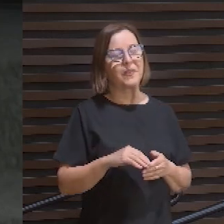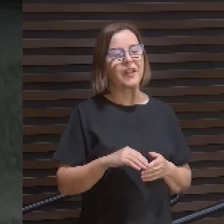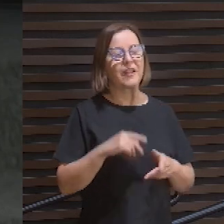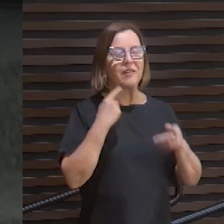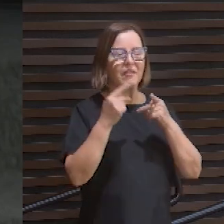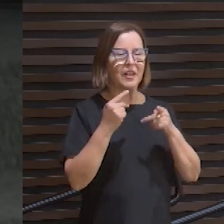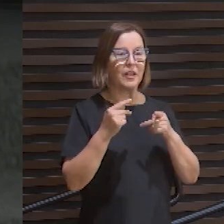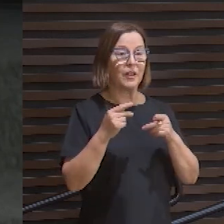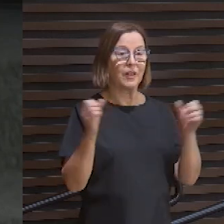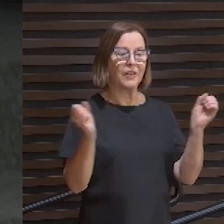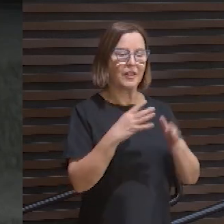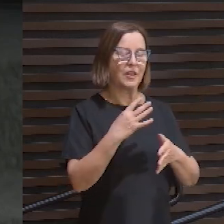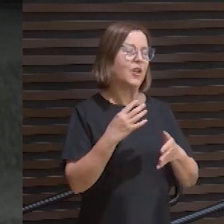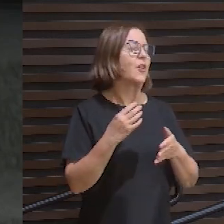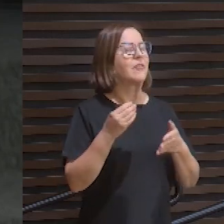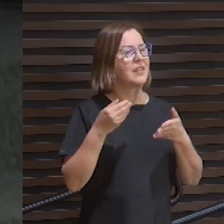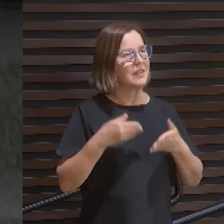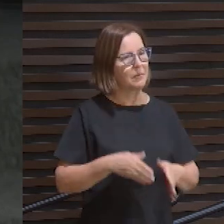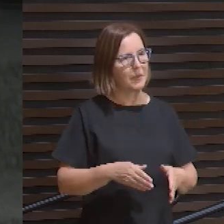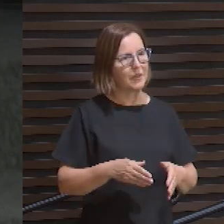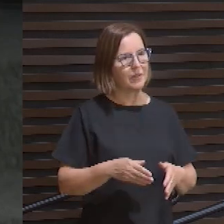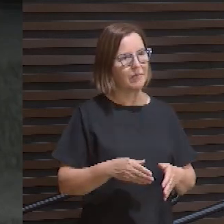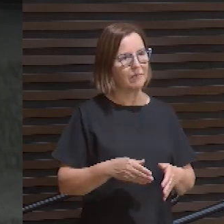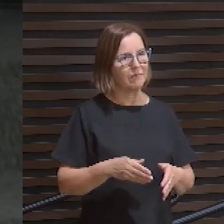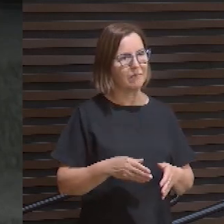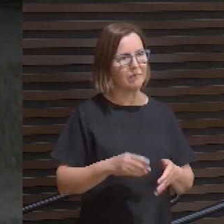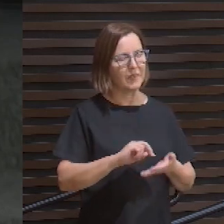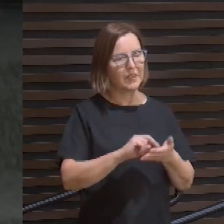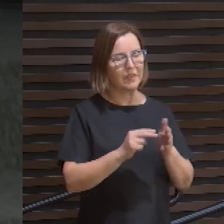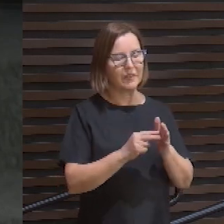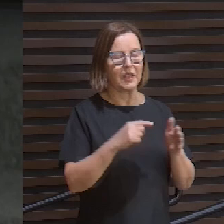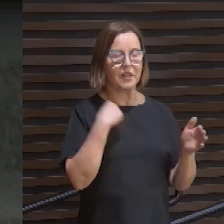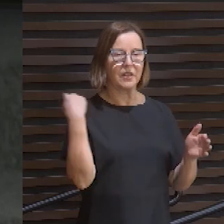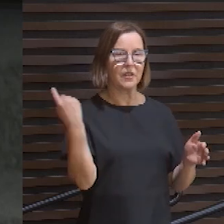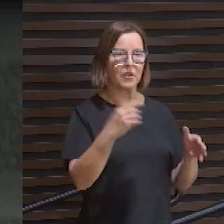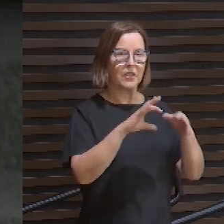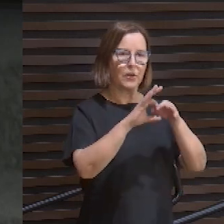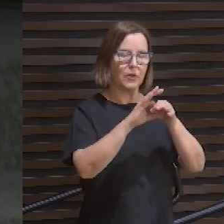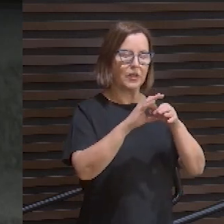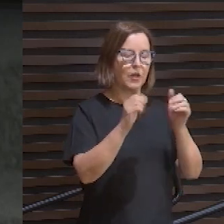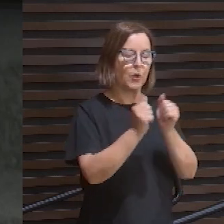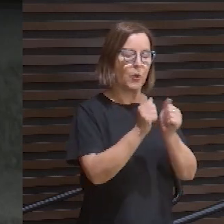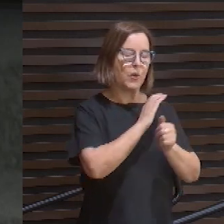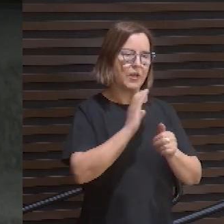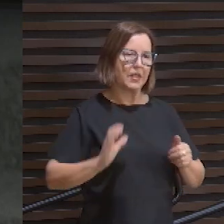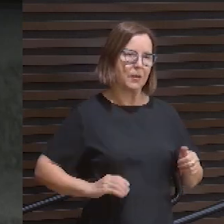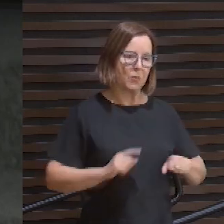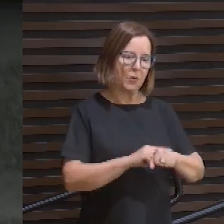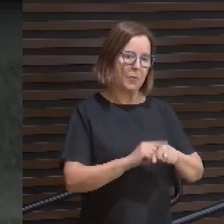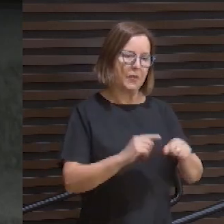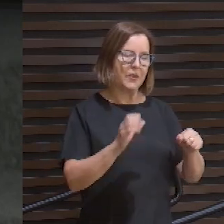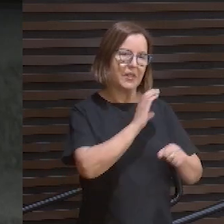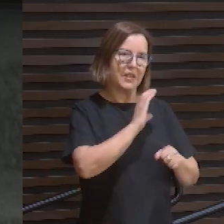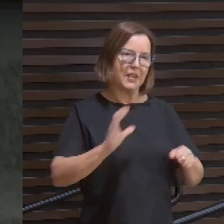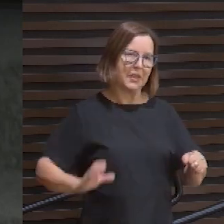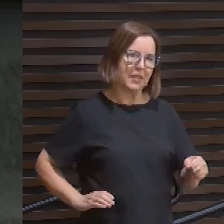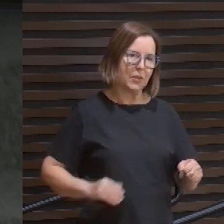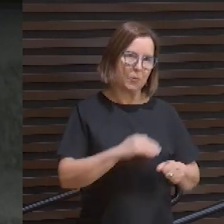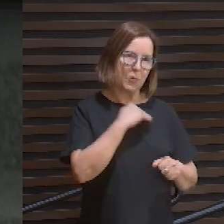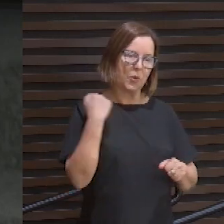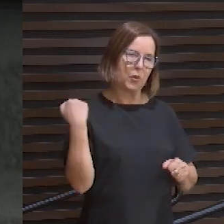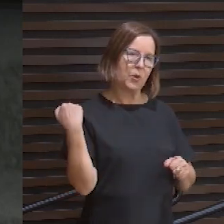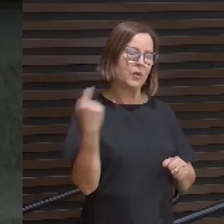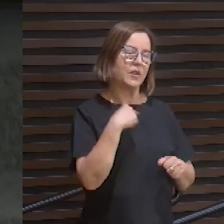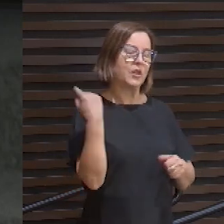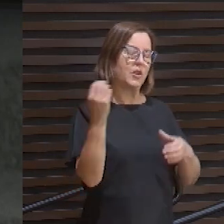o resultado da nossa união com Cristo. Quando Cristo morreu, fomos incluídos em sua morte,